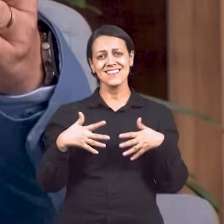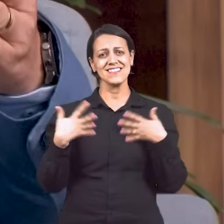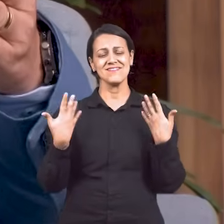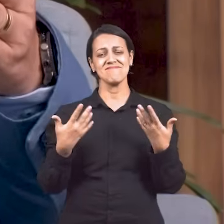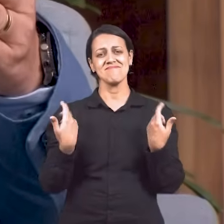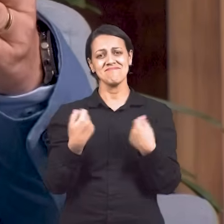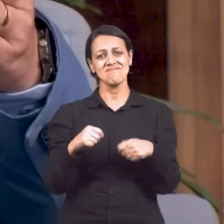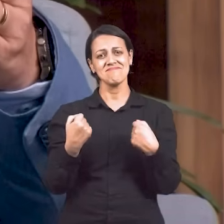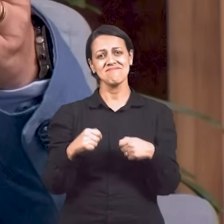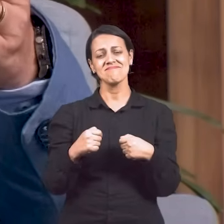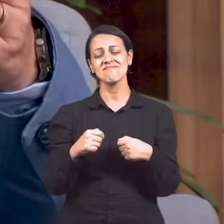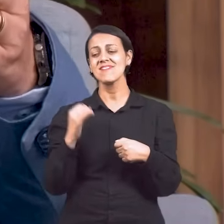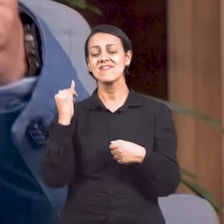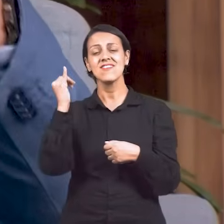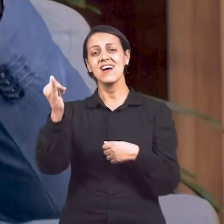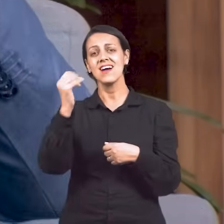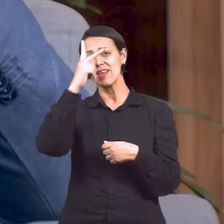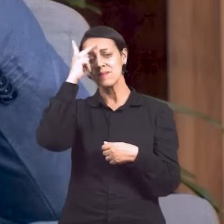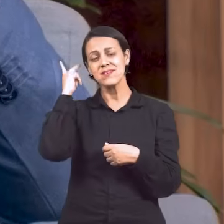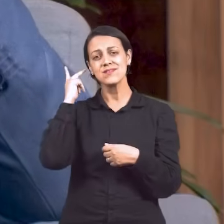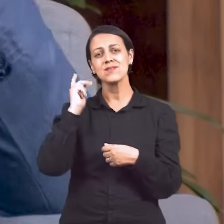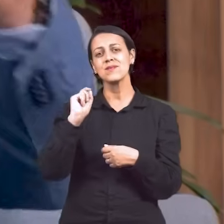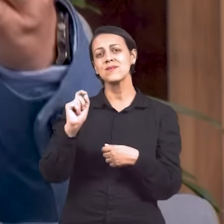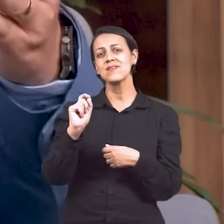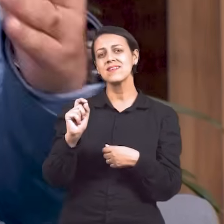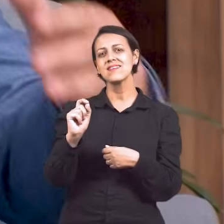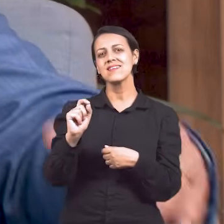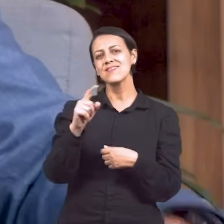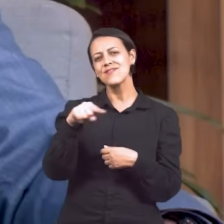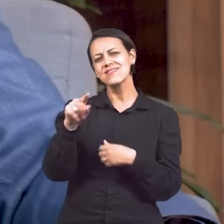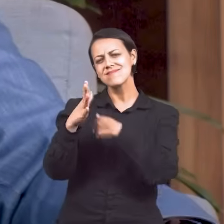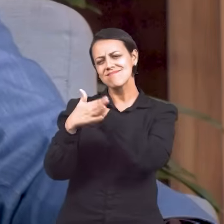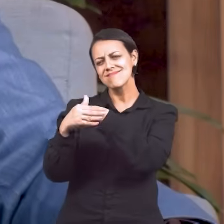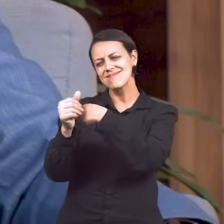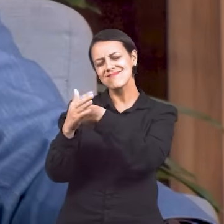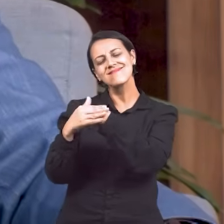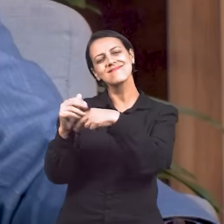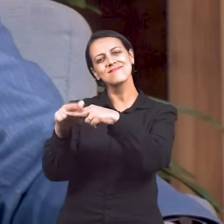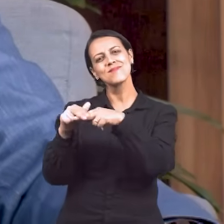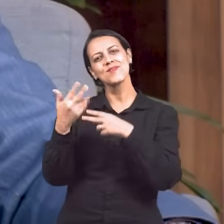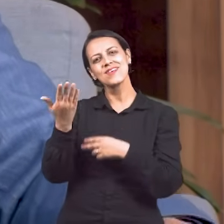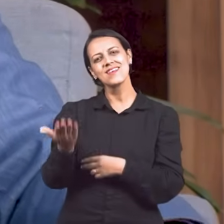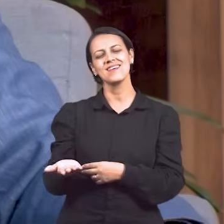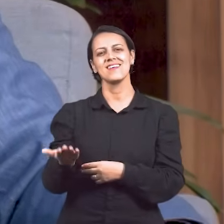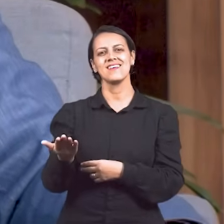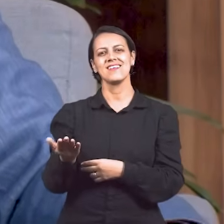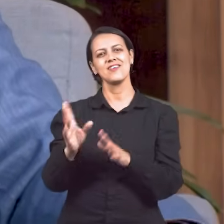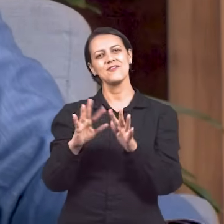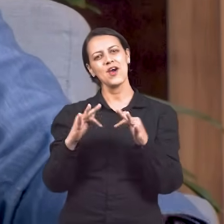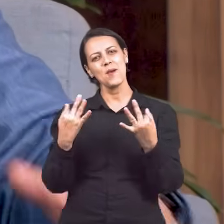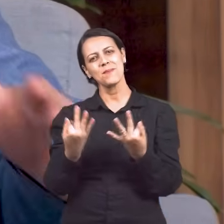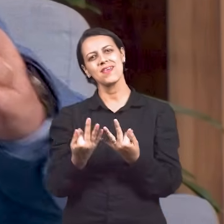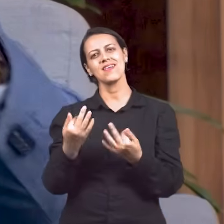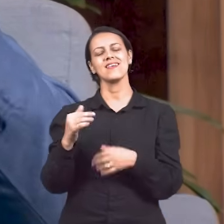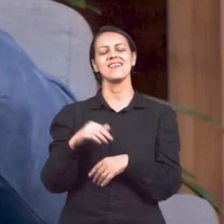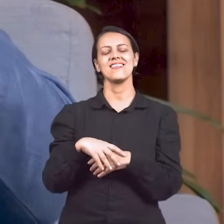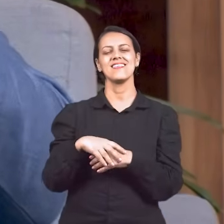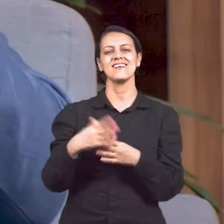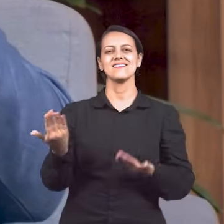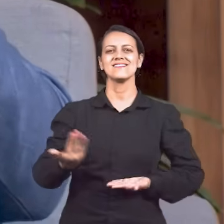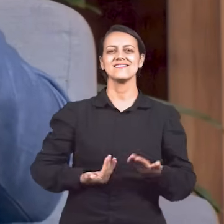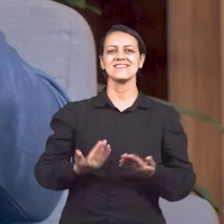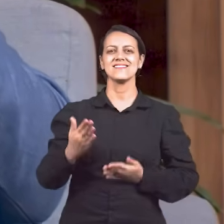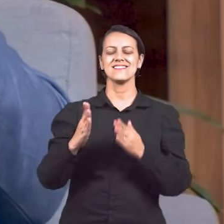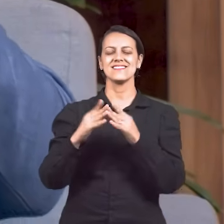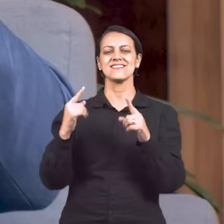irmão idoso que você tem um carinho por ele, né? Seja ele um familiar, um irmão da igreja, ou se o